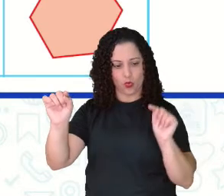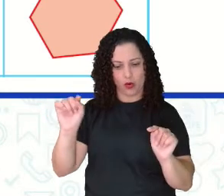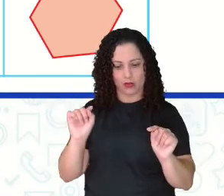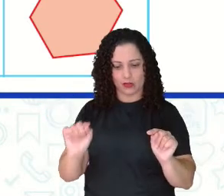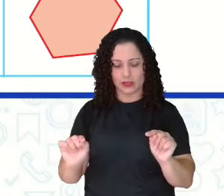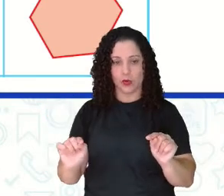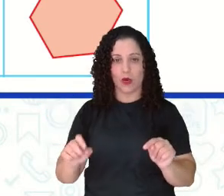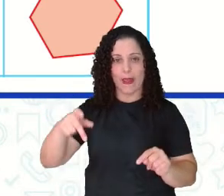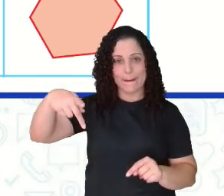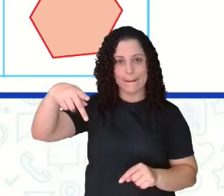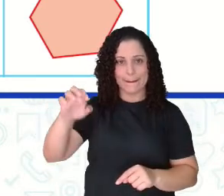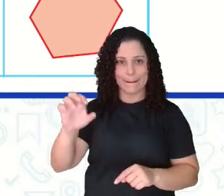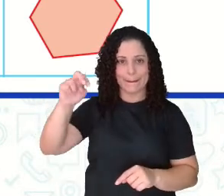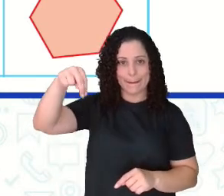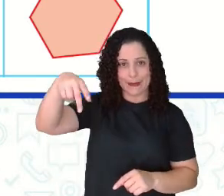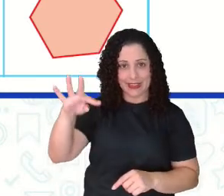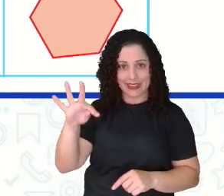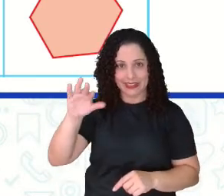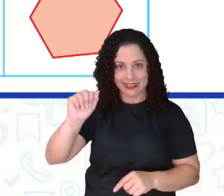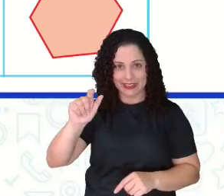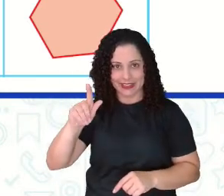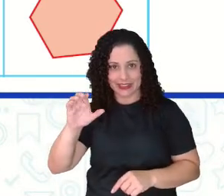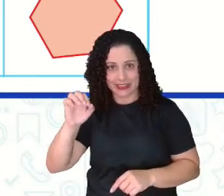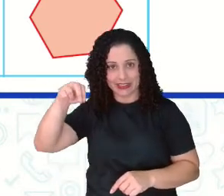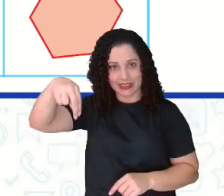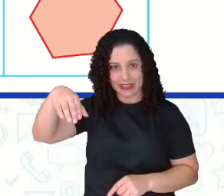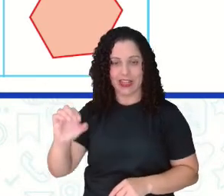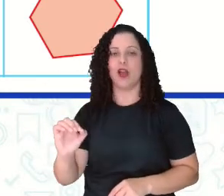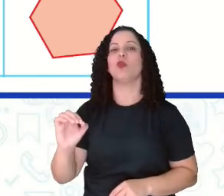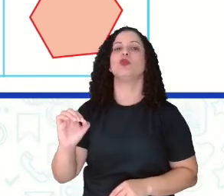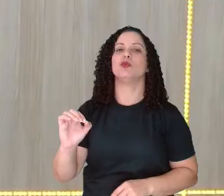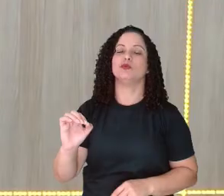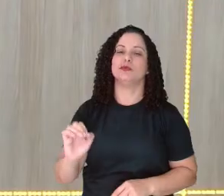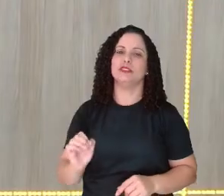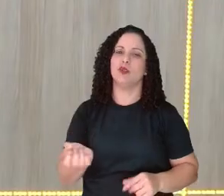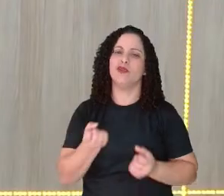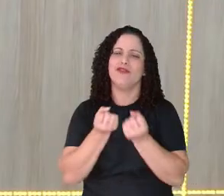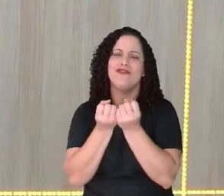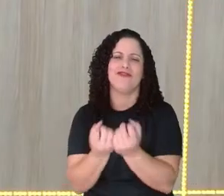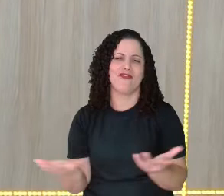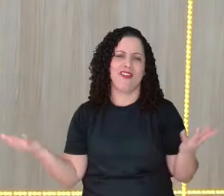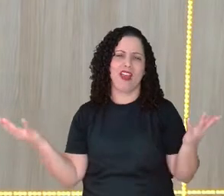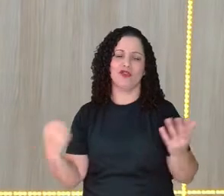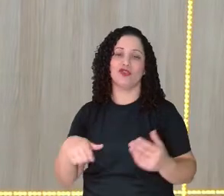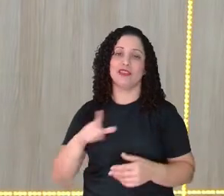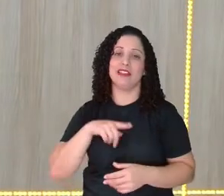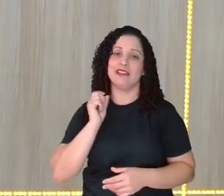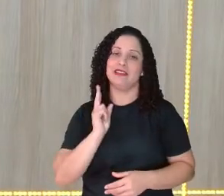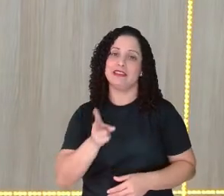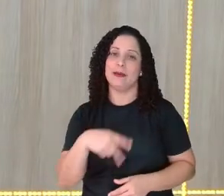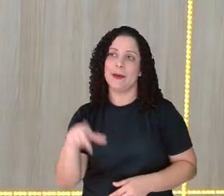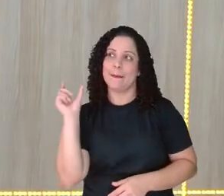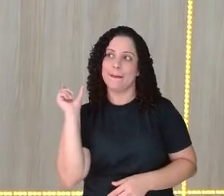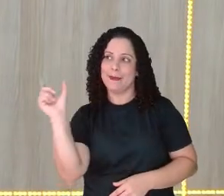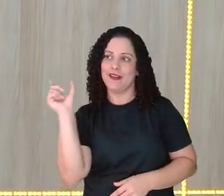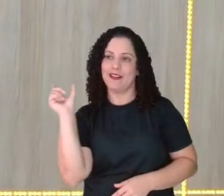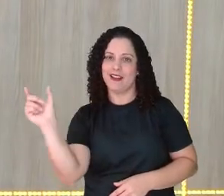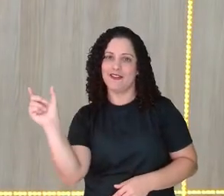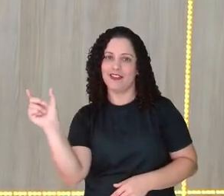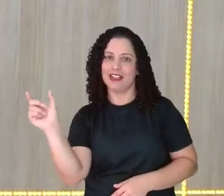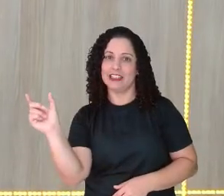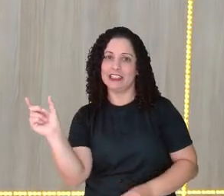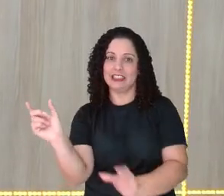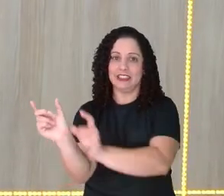e de pentágono em diante, a gente sempre vai ter aí um prefixo associando